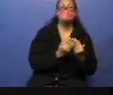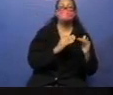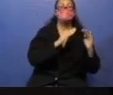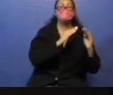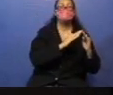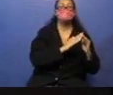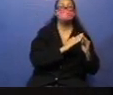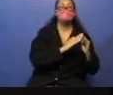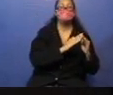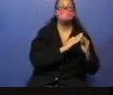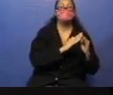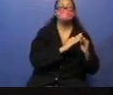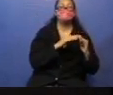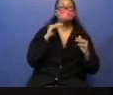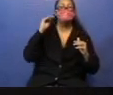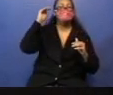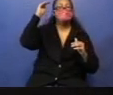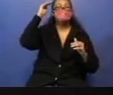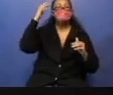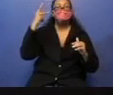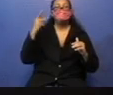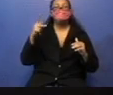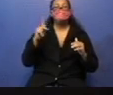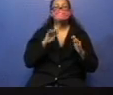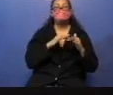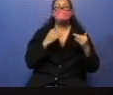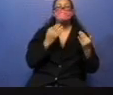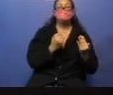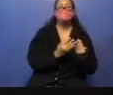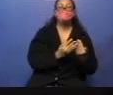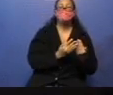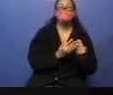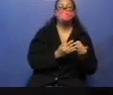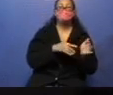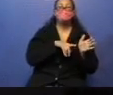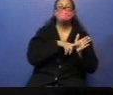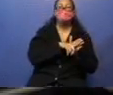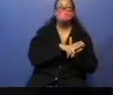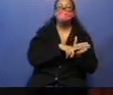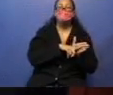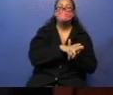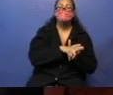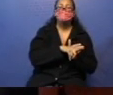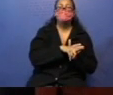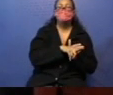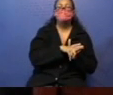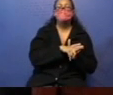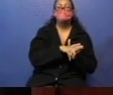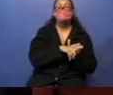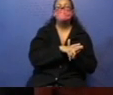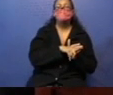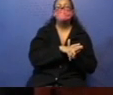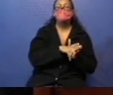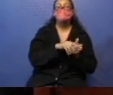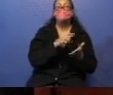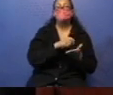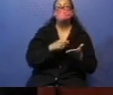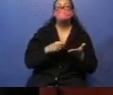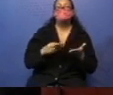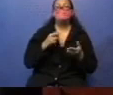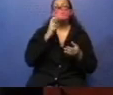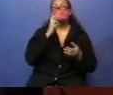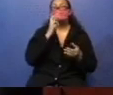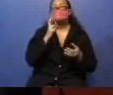casa. Um adulto da sua família. Você vai entrevistar, você vai ser jornalista. E anote as respostas no